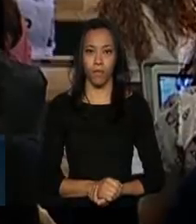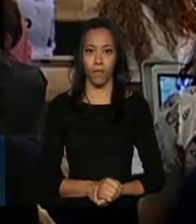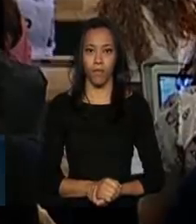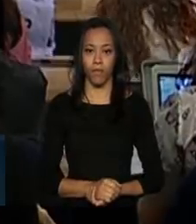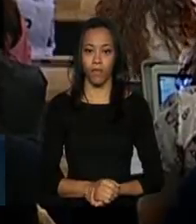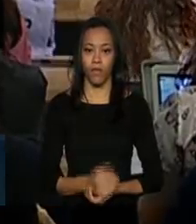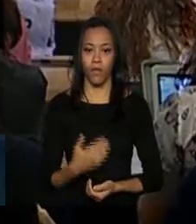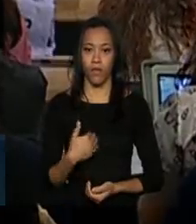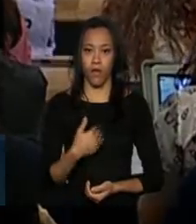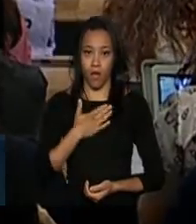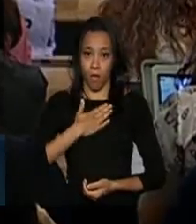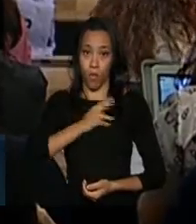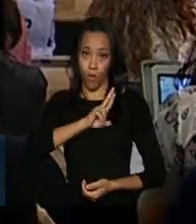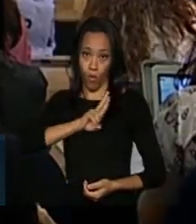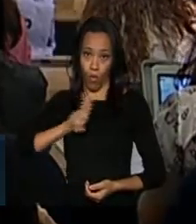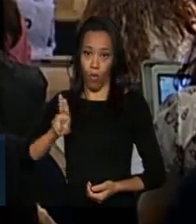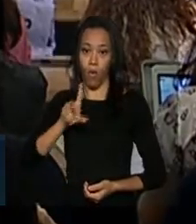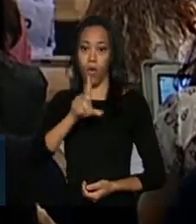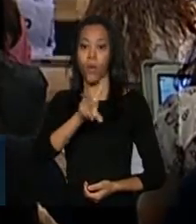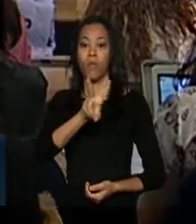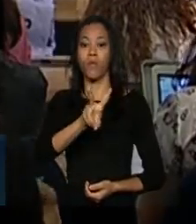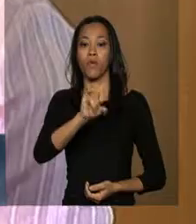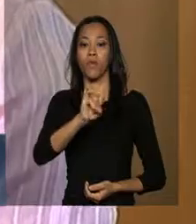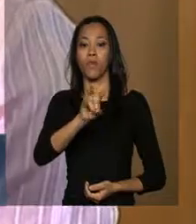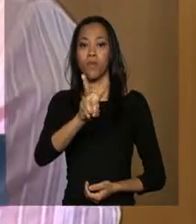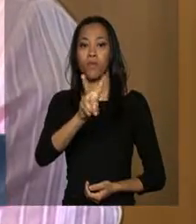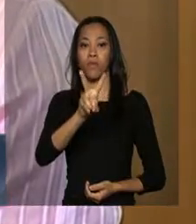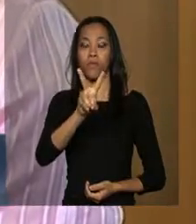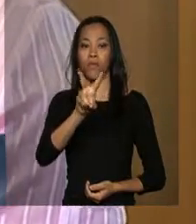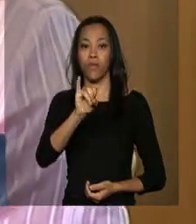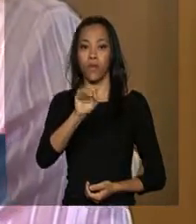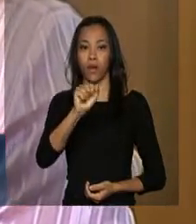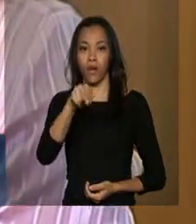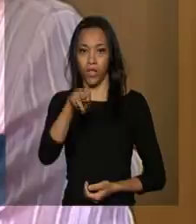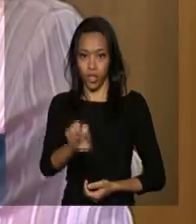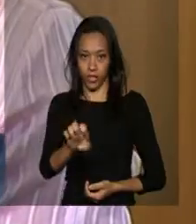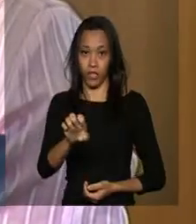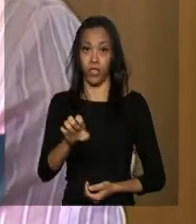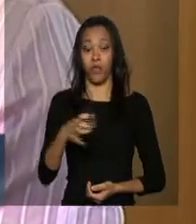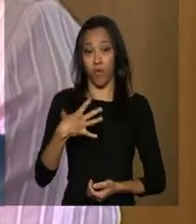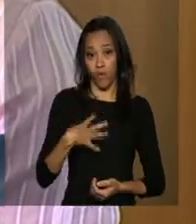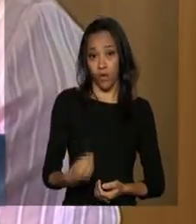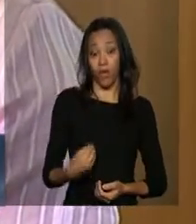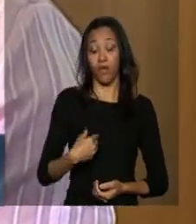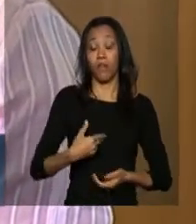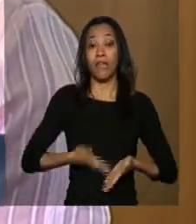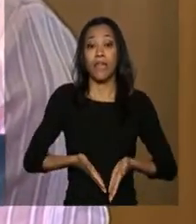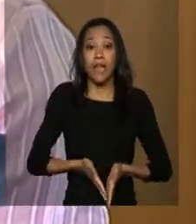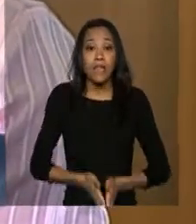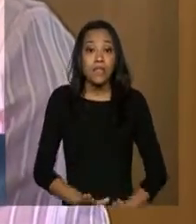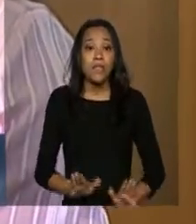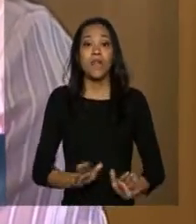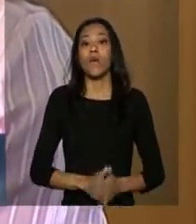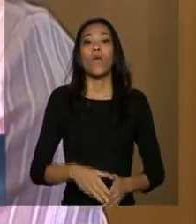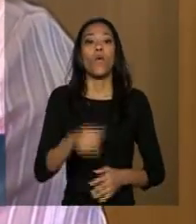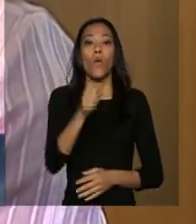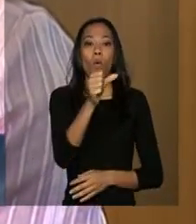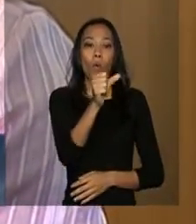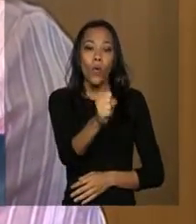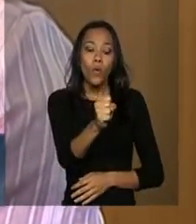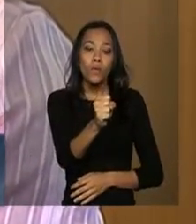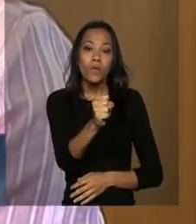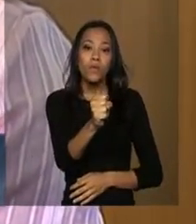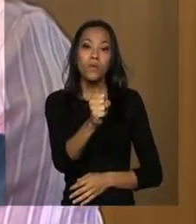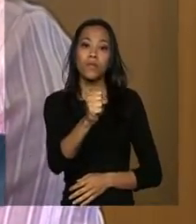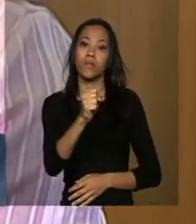Bom, meu nome é Viviane, eu sou mãe do Vitor Hugo. Ele nasceu com 860 gramas, né? Ele